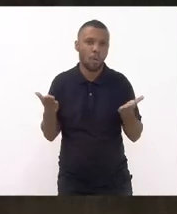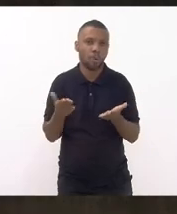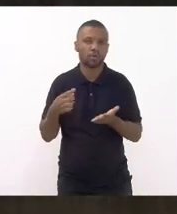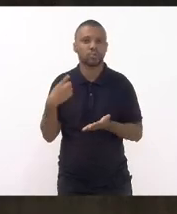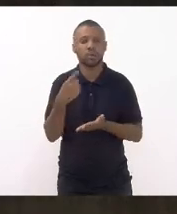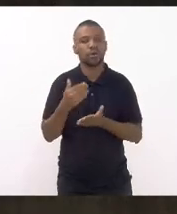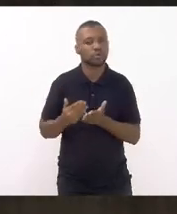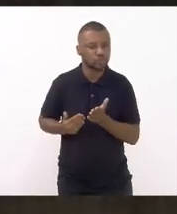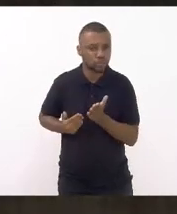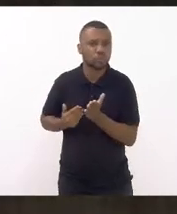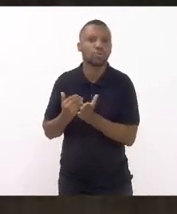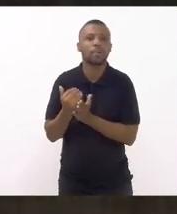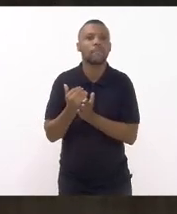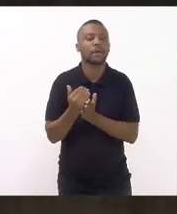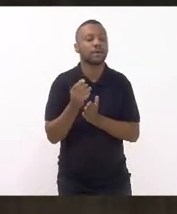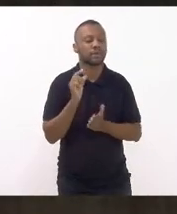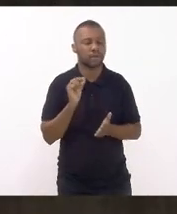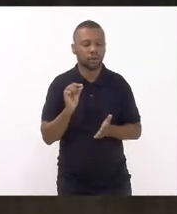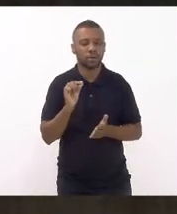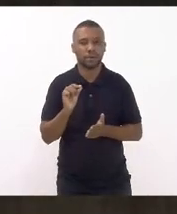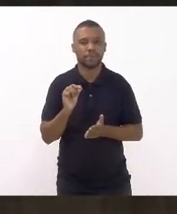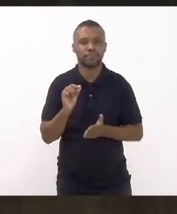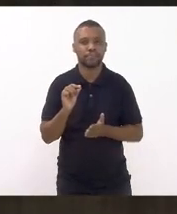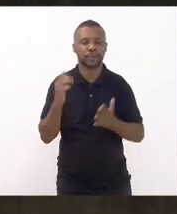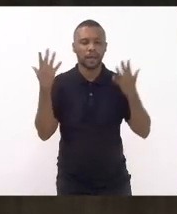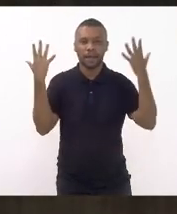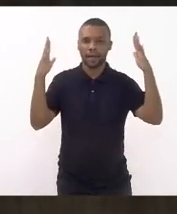gente começa...